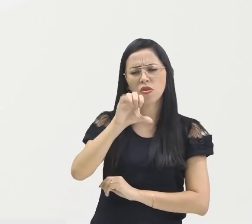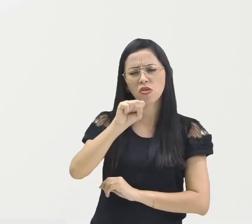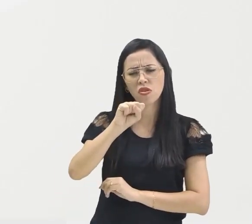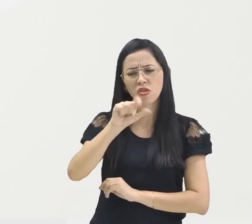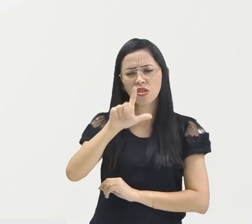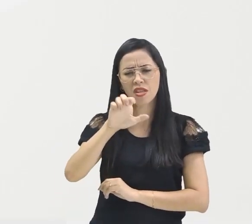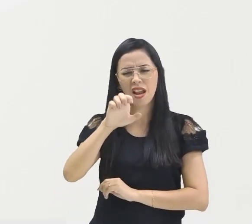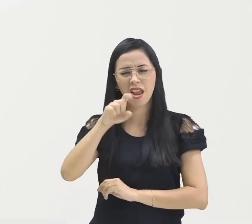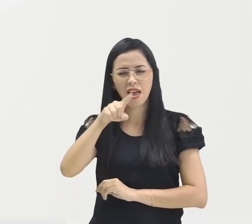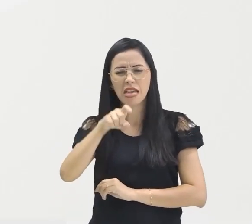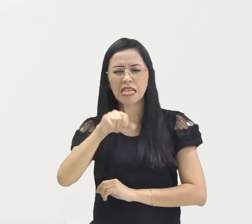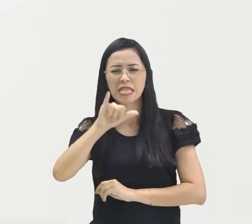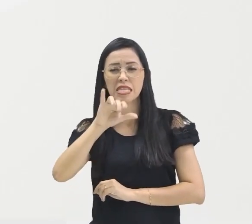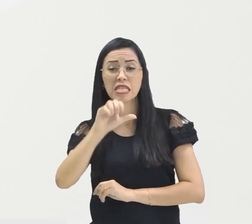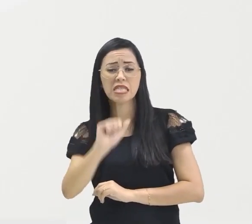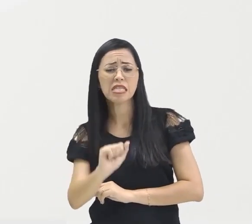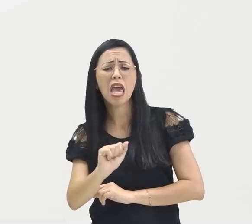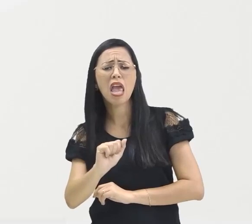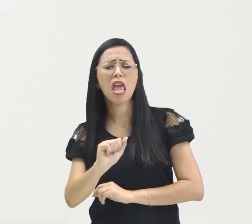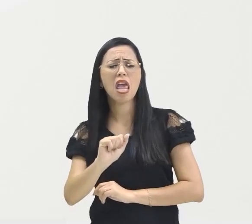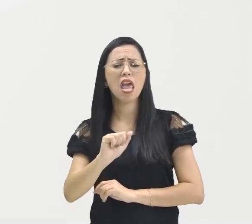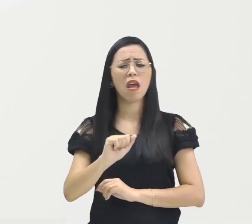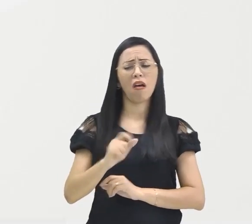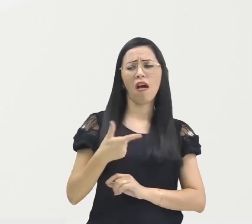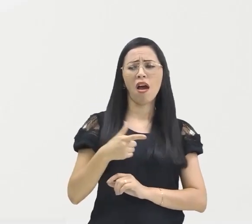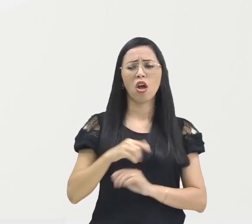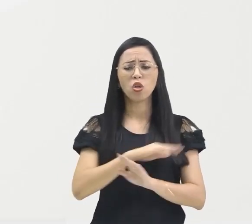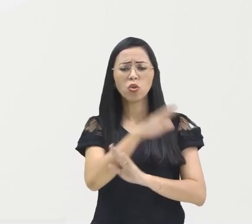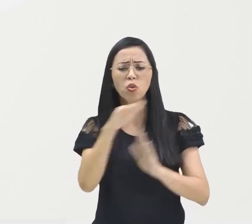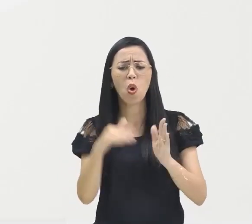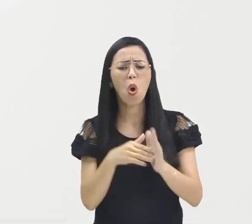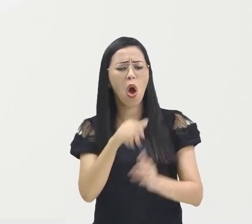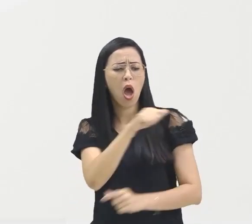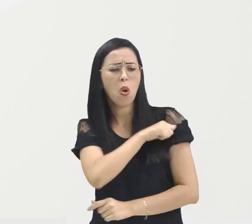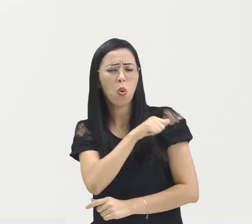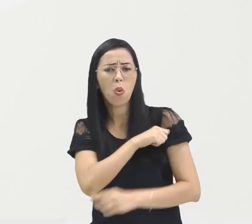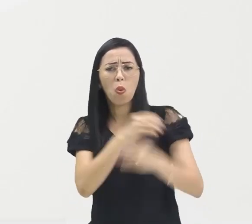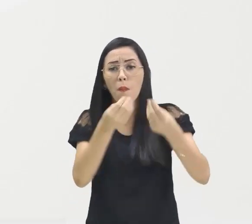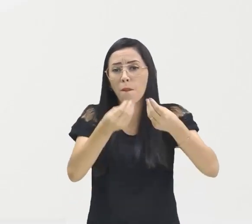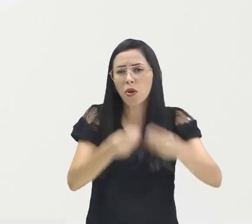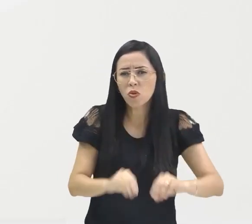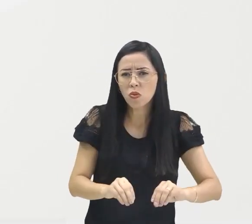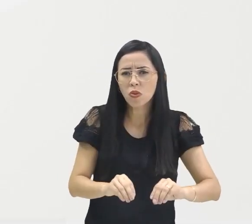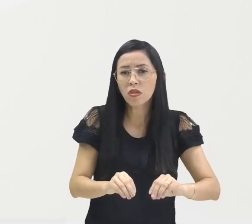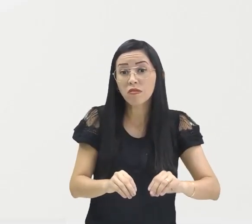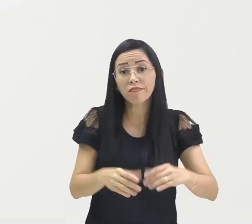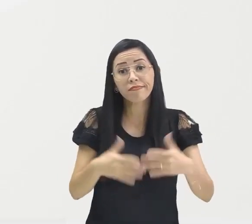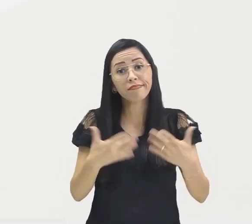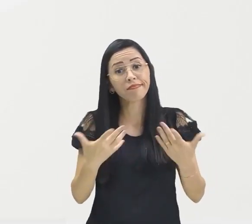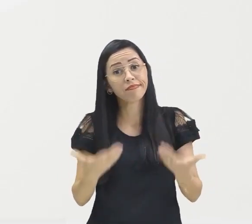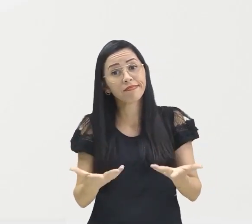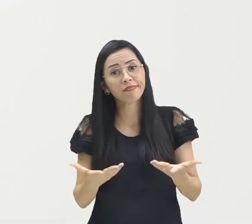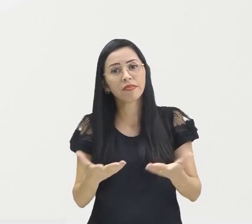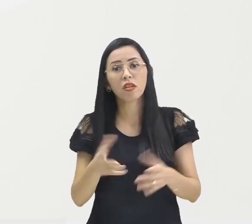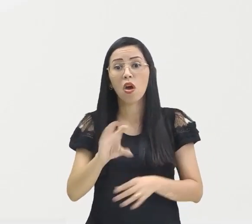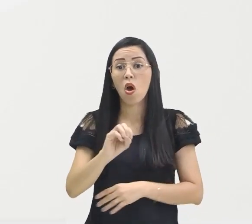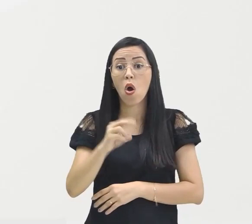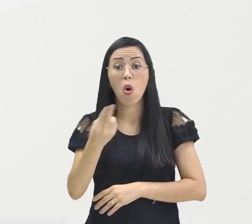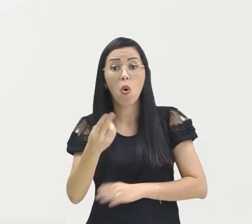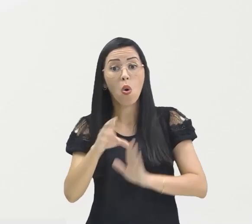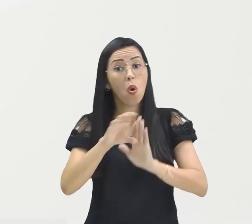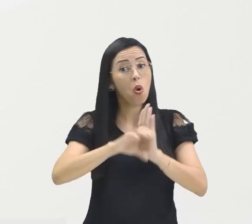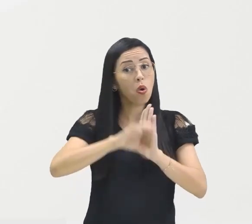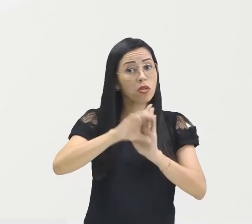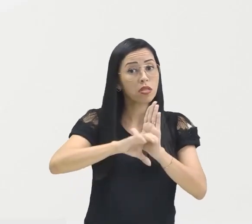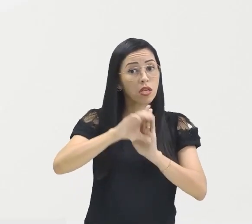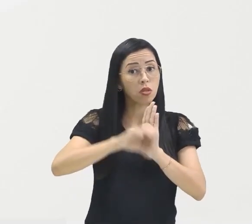escola. Estou declarando, certo? E ela pode ser por definição. Ela é conceitual. Olha aí, ó.